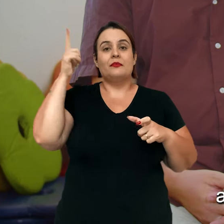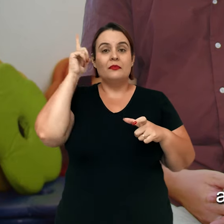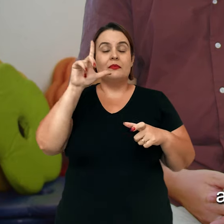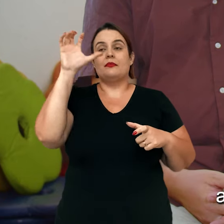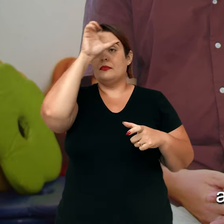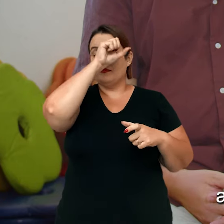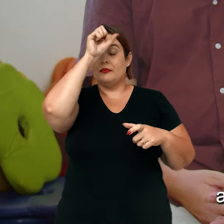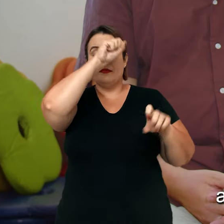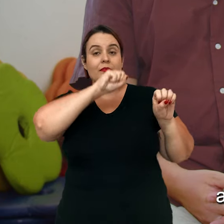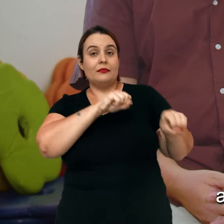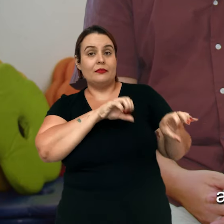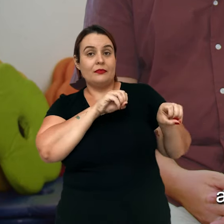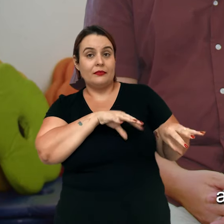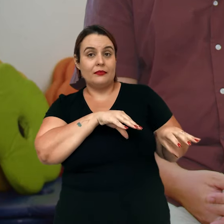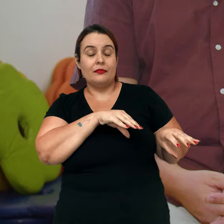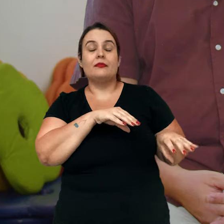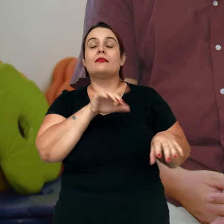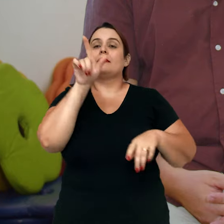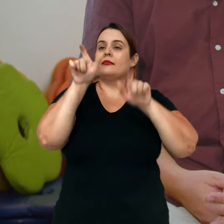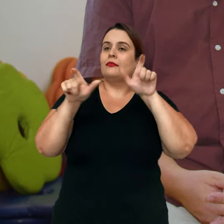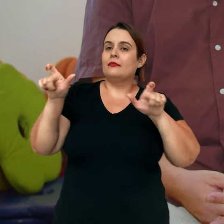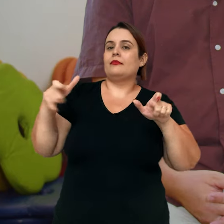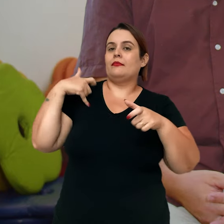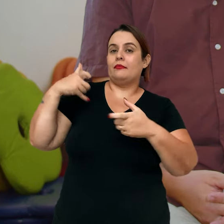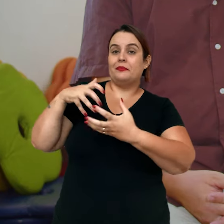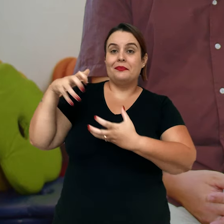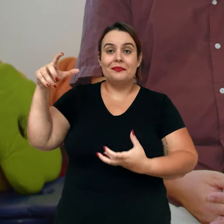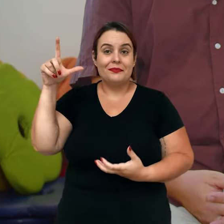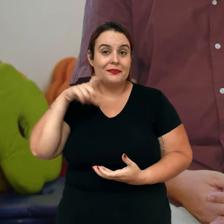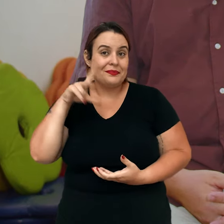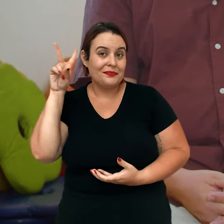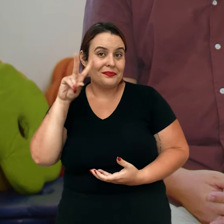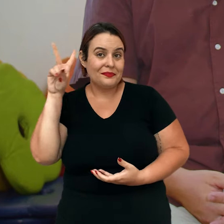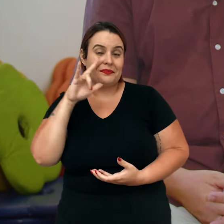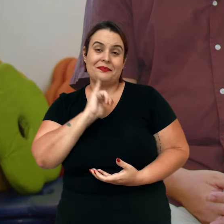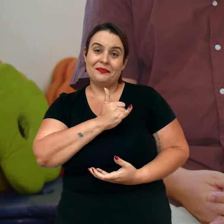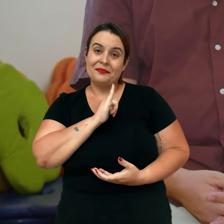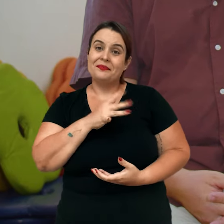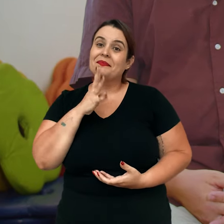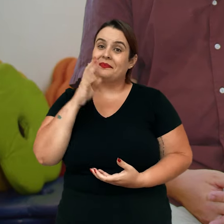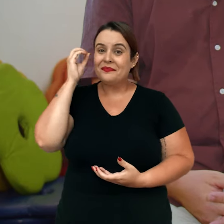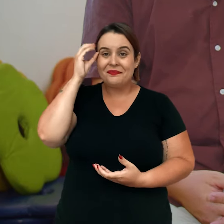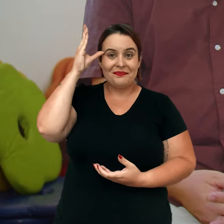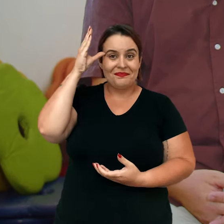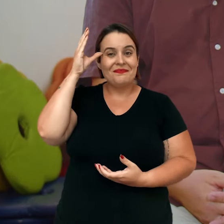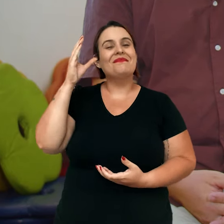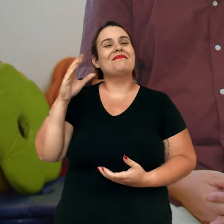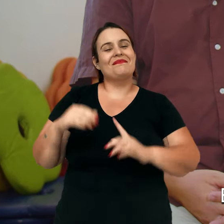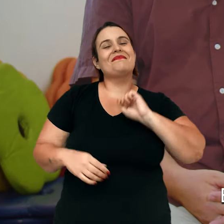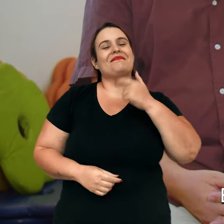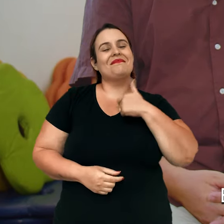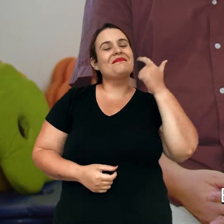espaço, aprender e ensinar ao mesmo tempo. Então, são pessoas mais velhas, eles trazem os relatos, as histórias, o